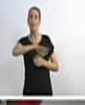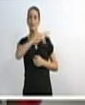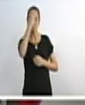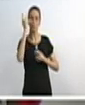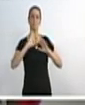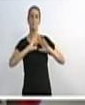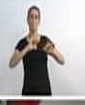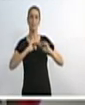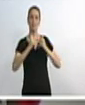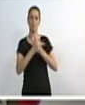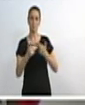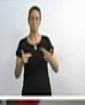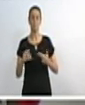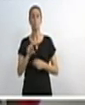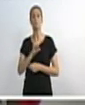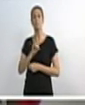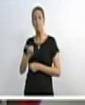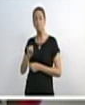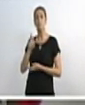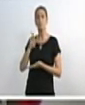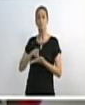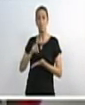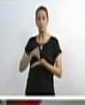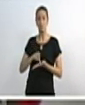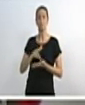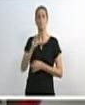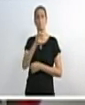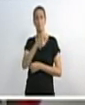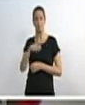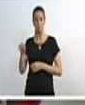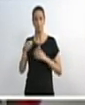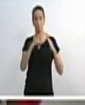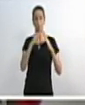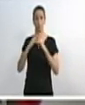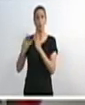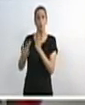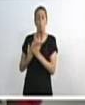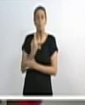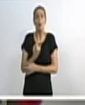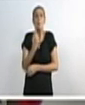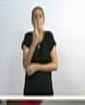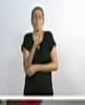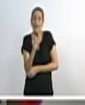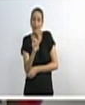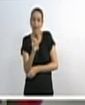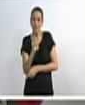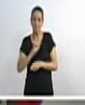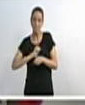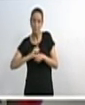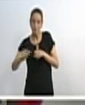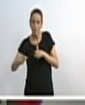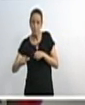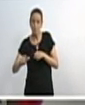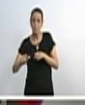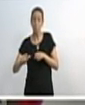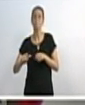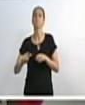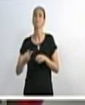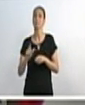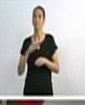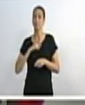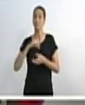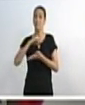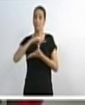todos sabem, se a associação de moradores comprar uma caixinha de fósforo com a nota fiscal, ela vai ter que declarar